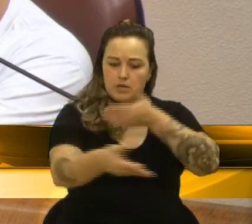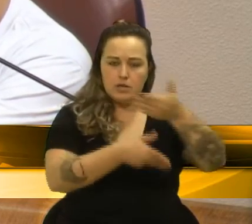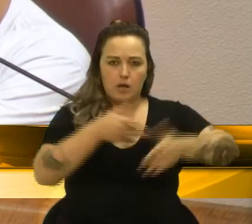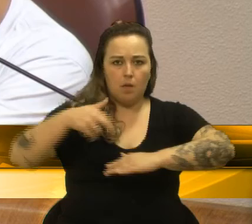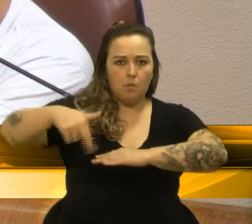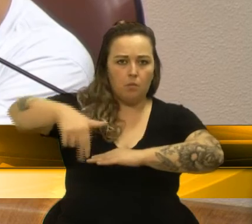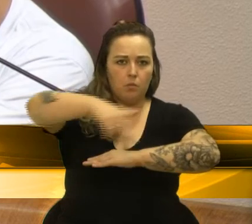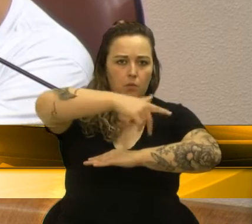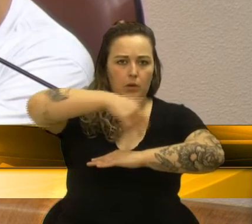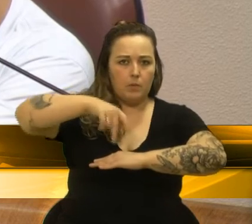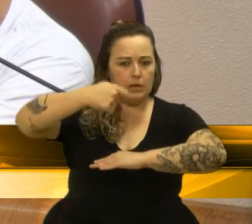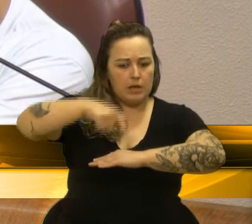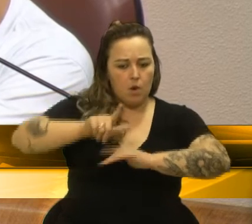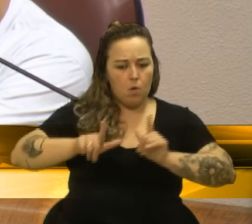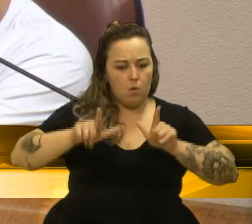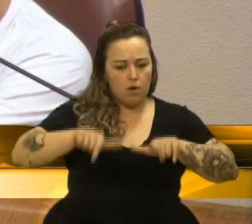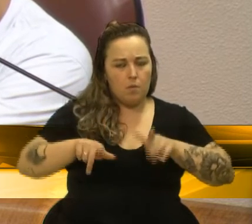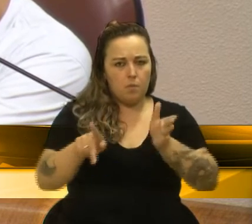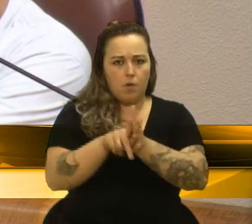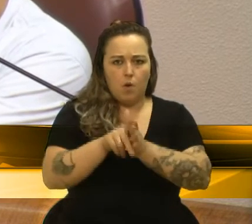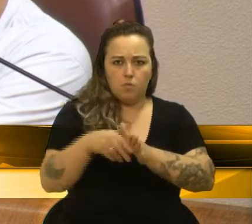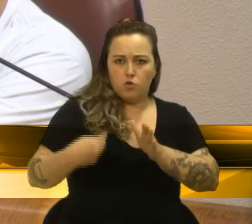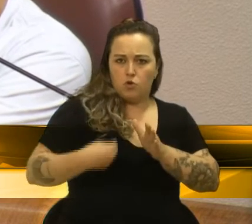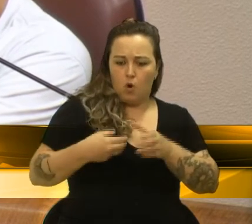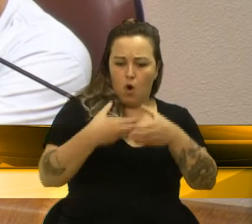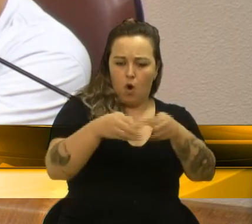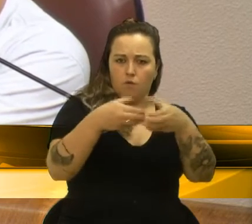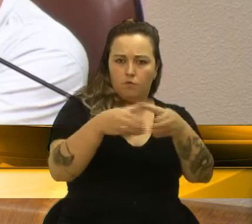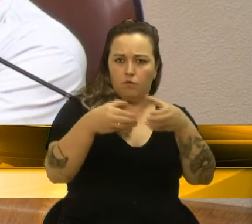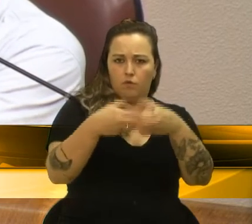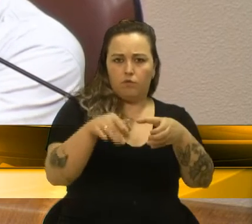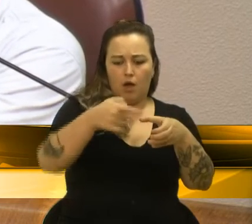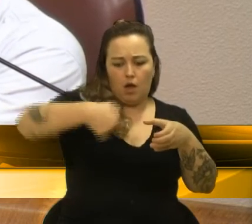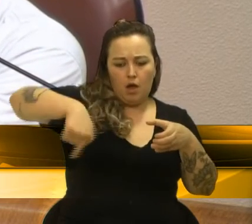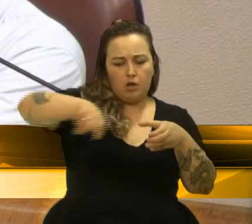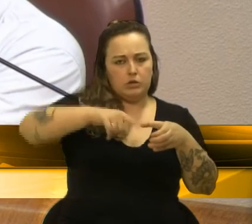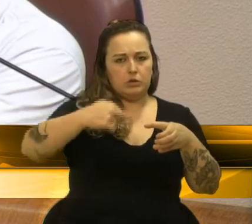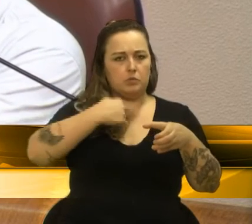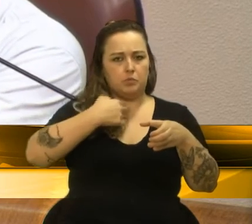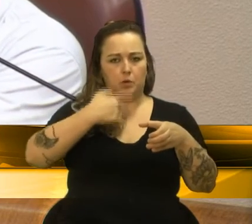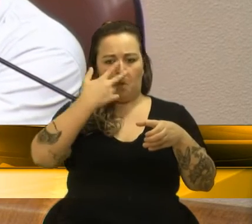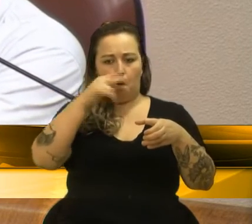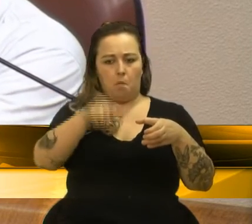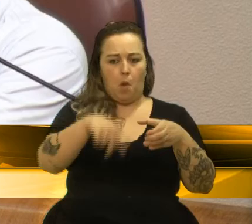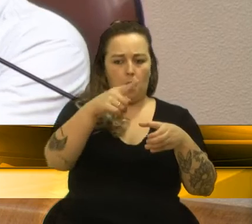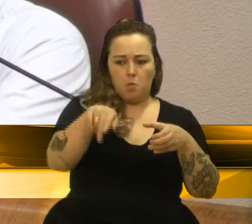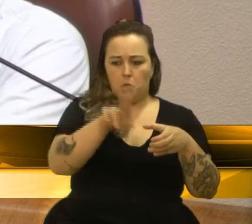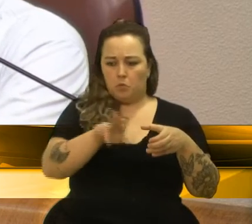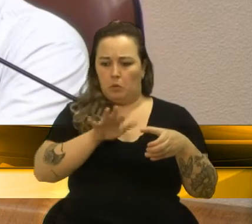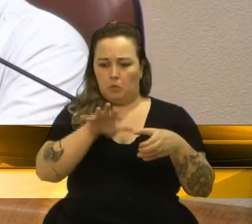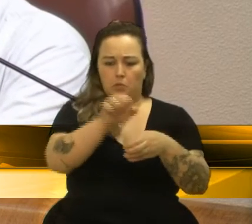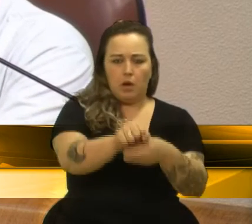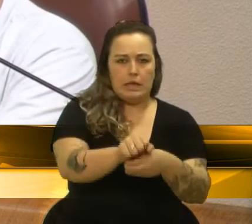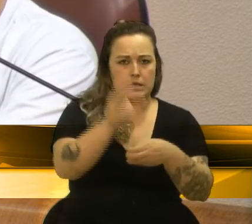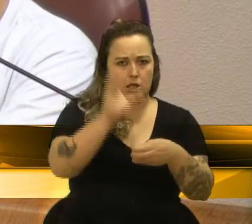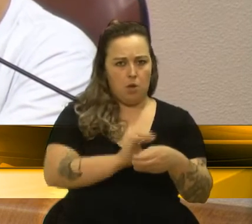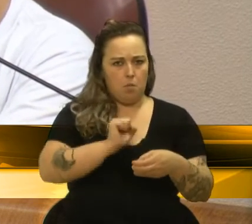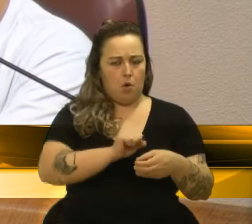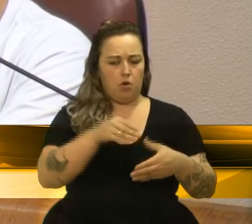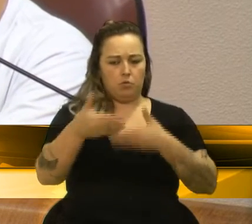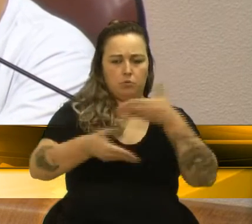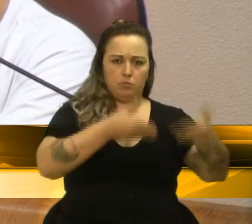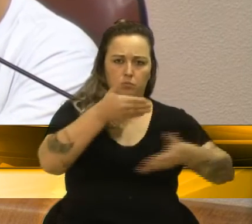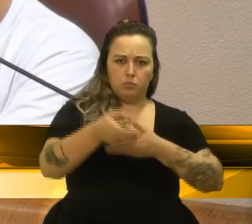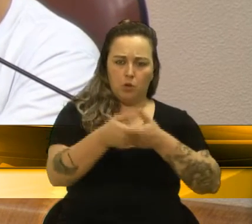um lugar de convivência democrática, um espaço de estímulos culturalmente produtivos, onde o cidadão possa interagir não só com